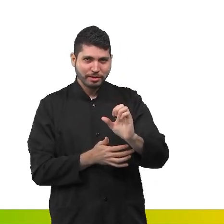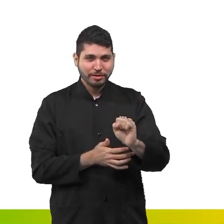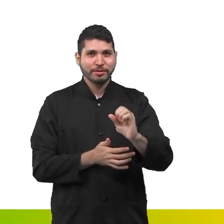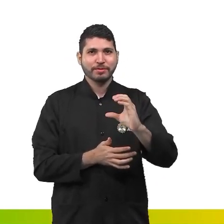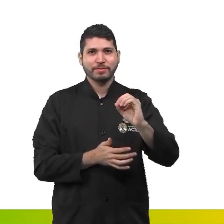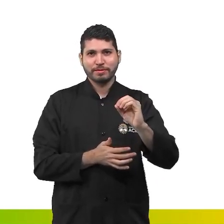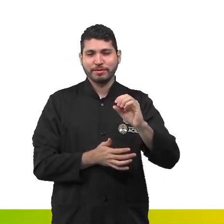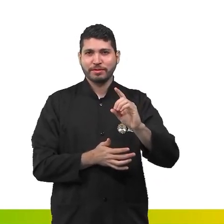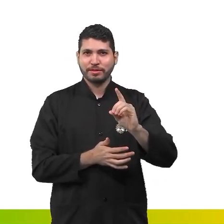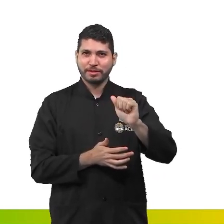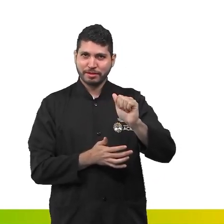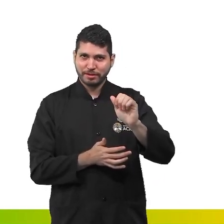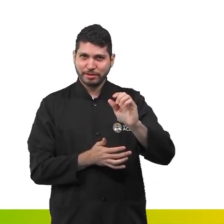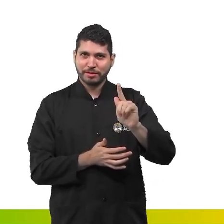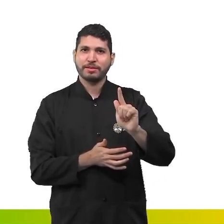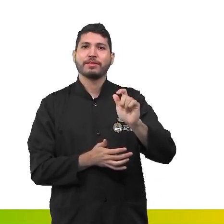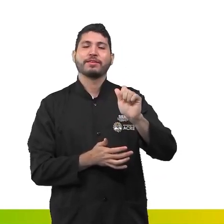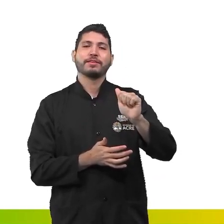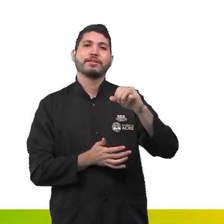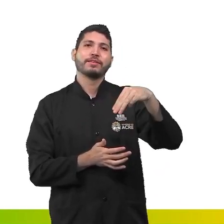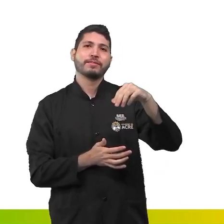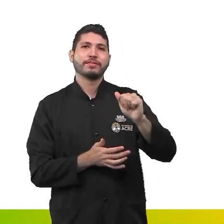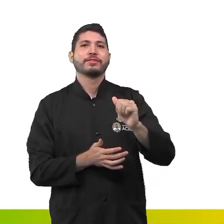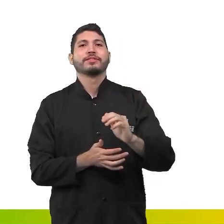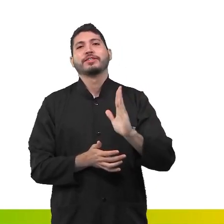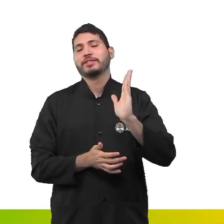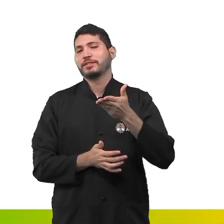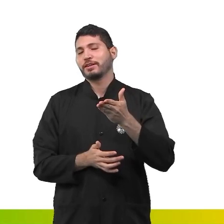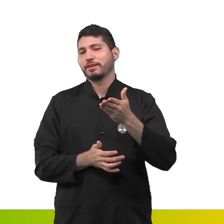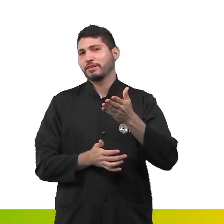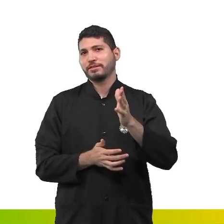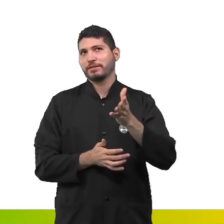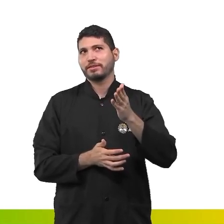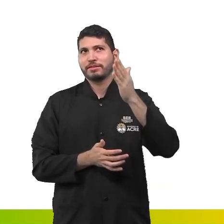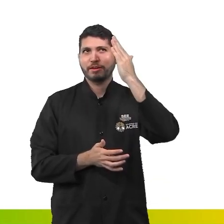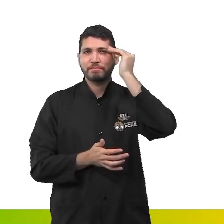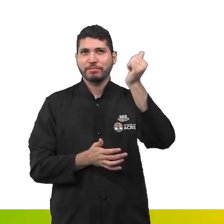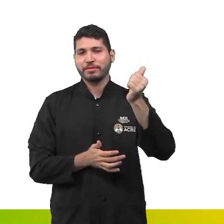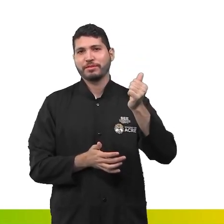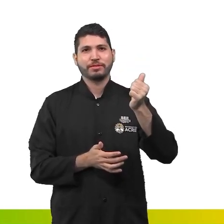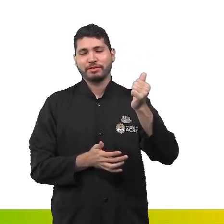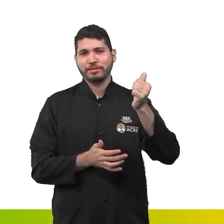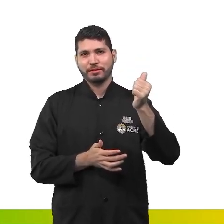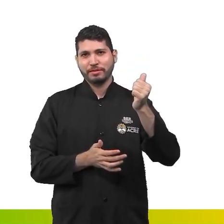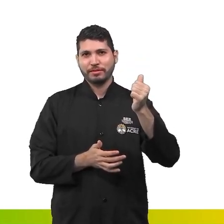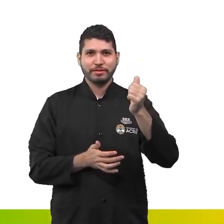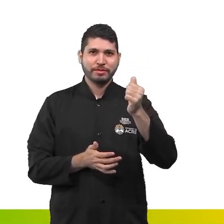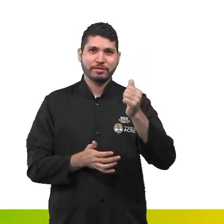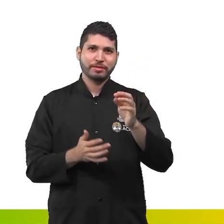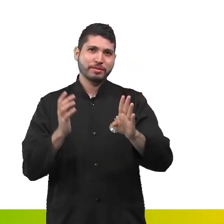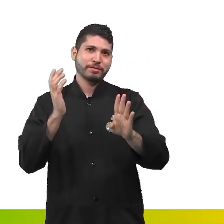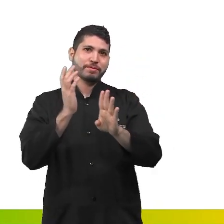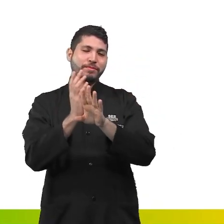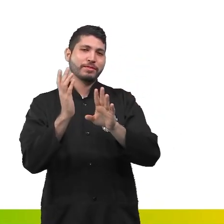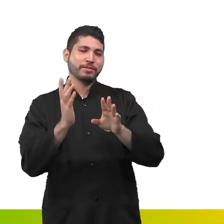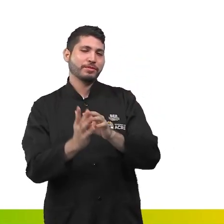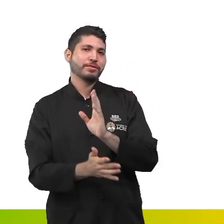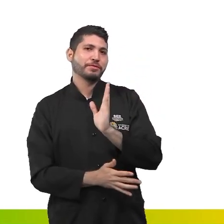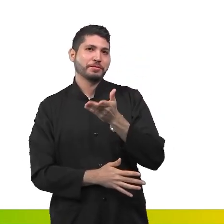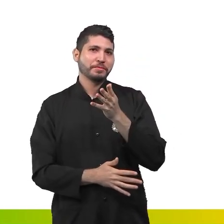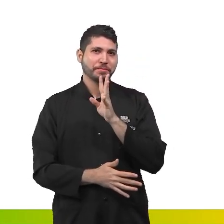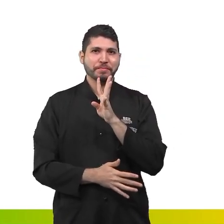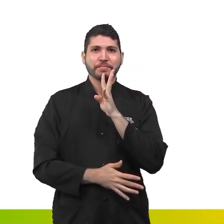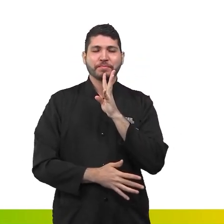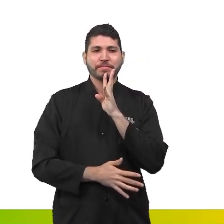Brasil, antes mesmo da passagem de Cabral. E no livro Esmeraldo de Cito Orbis, Duarte